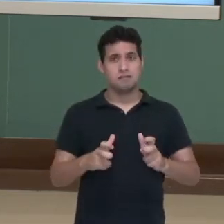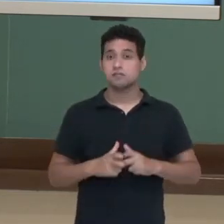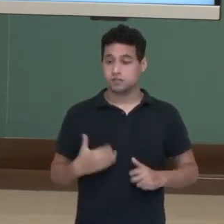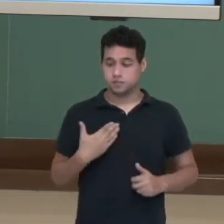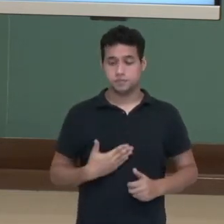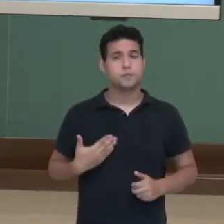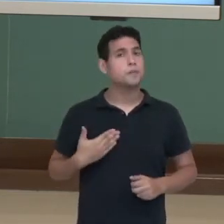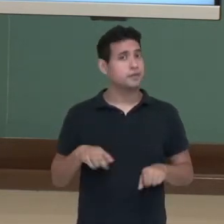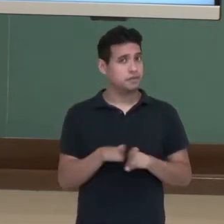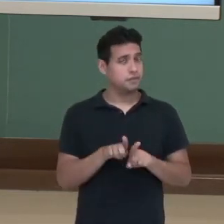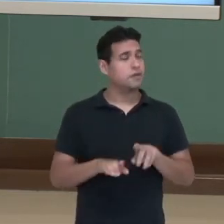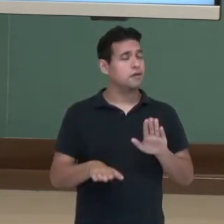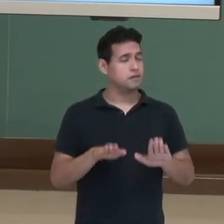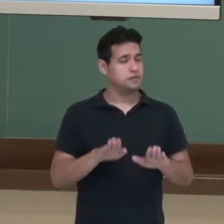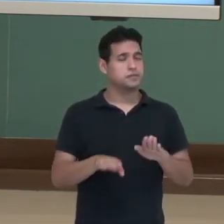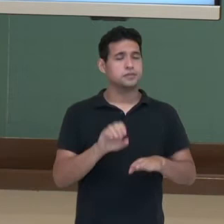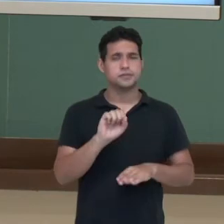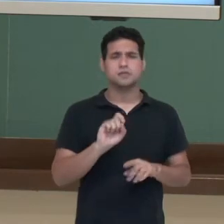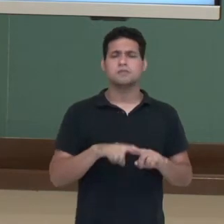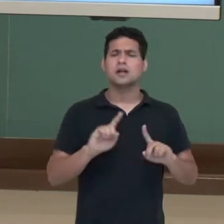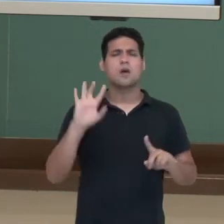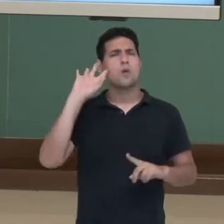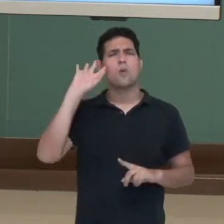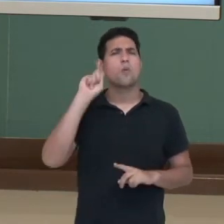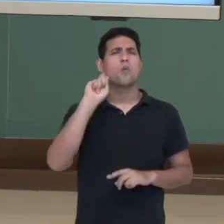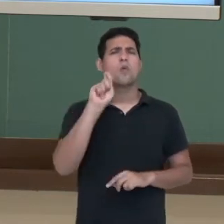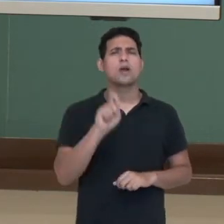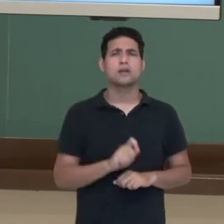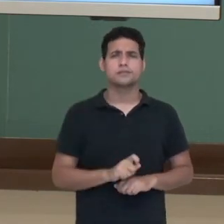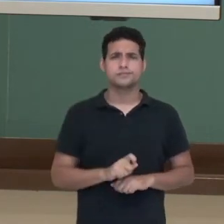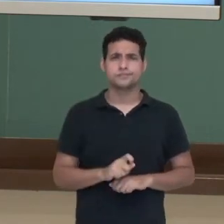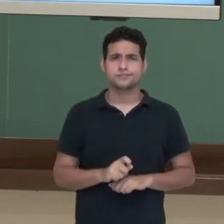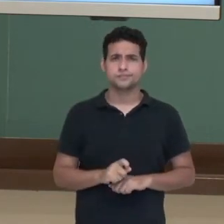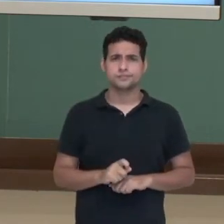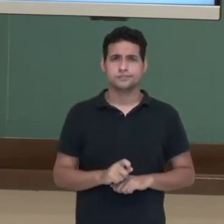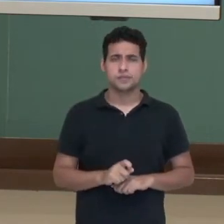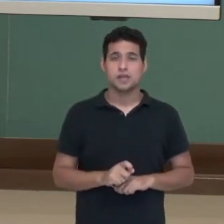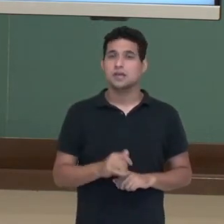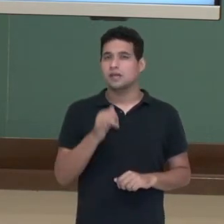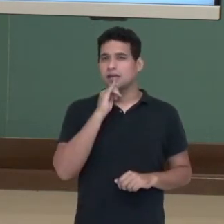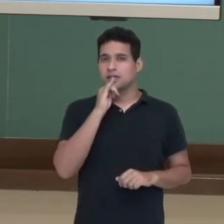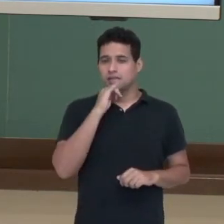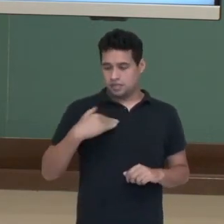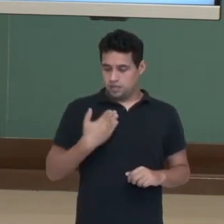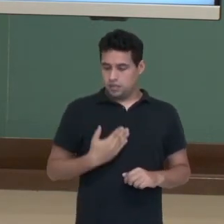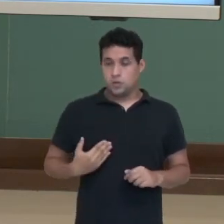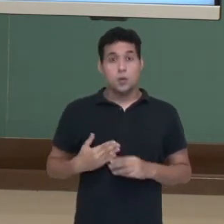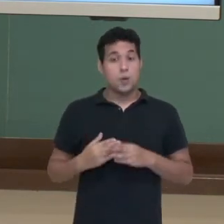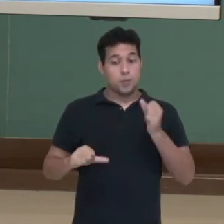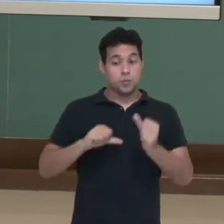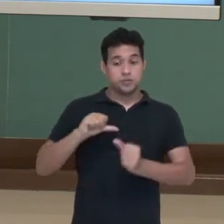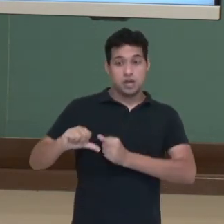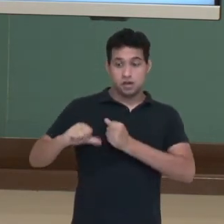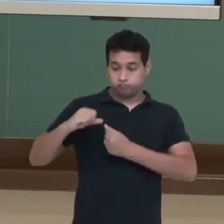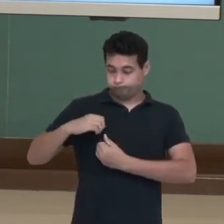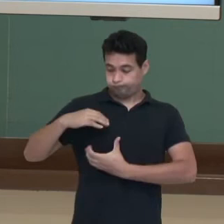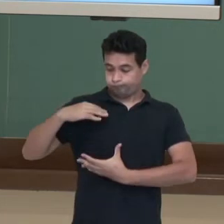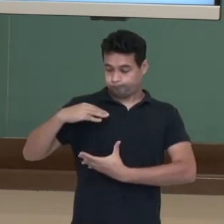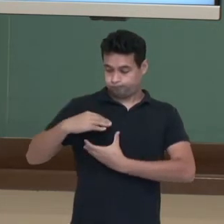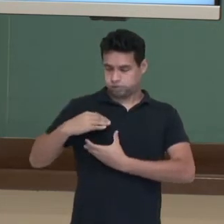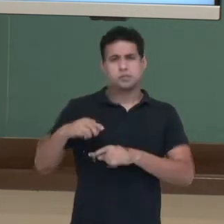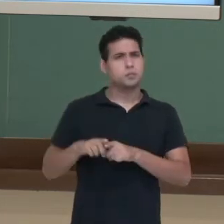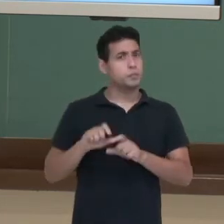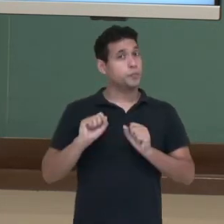tá? Então, o que que acontece? Com as mamas, ela pode mudar o tamanho,